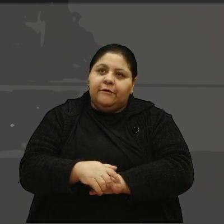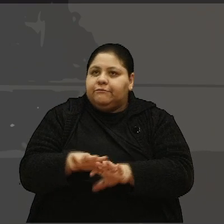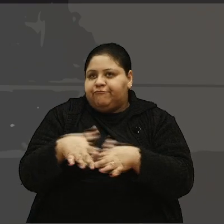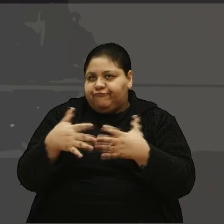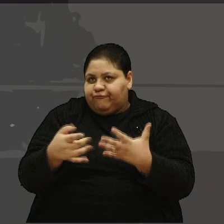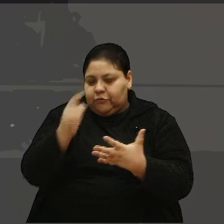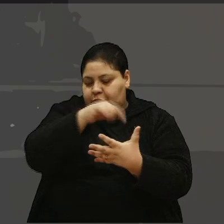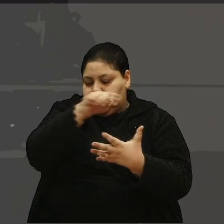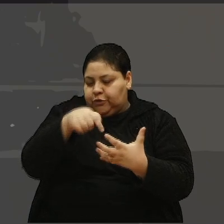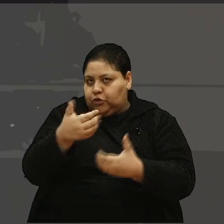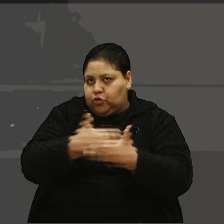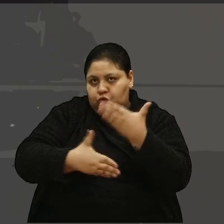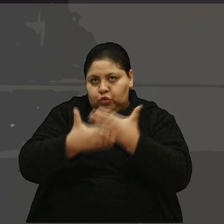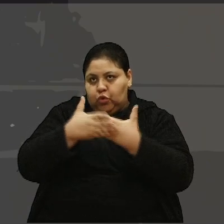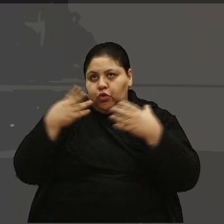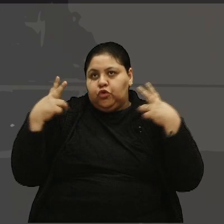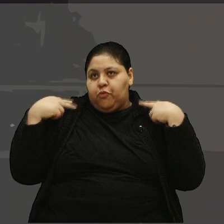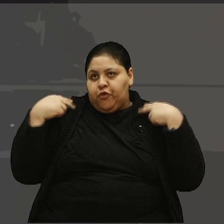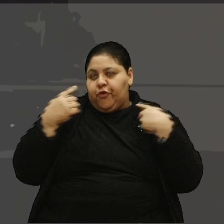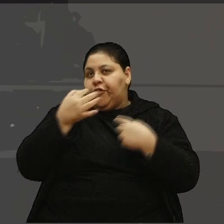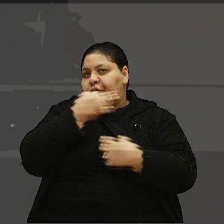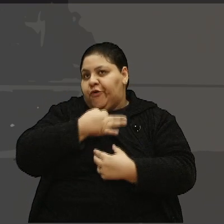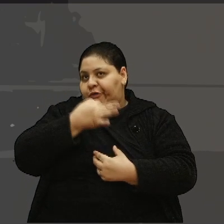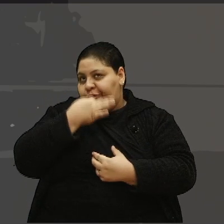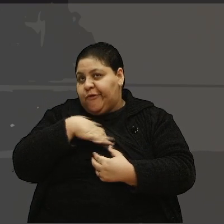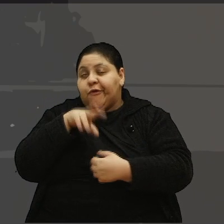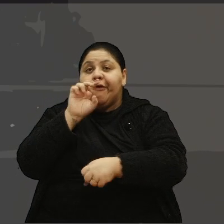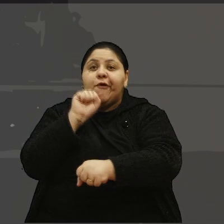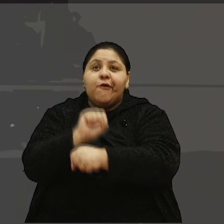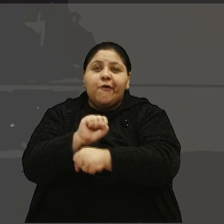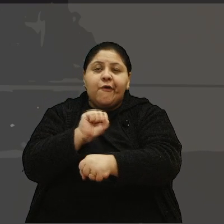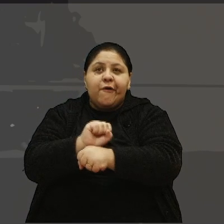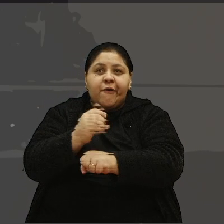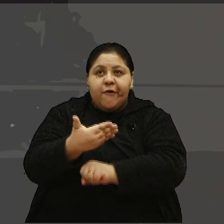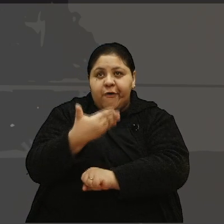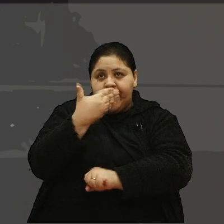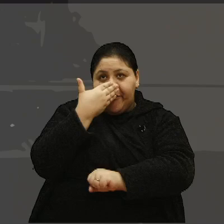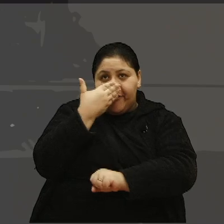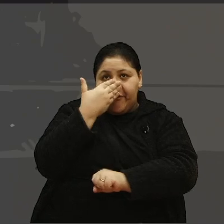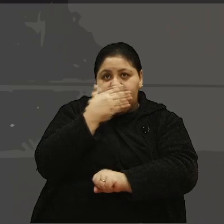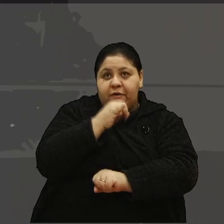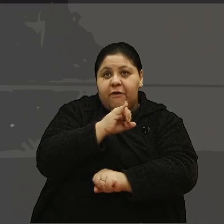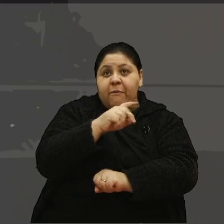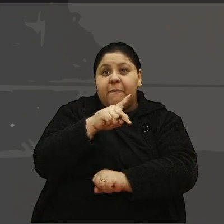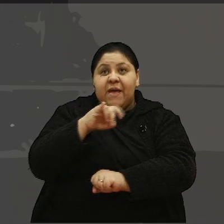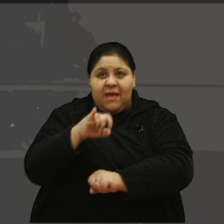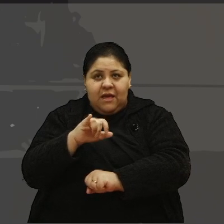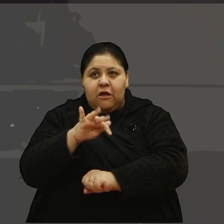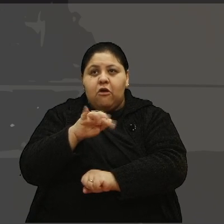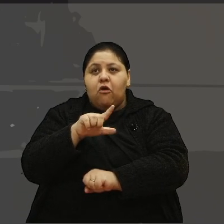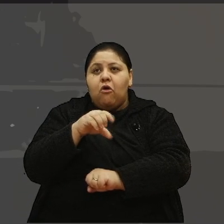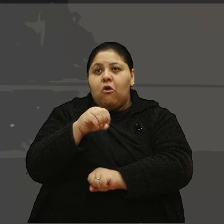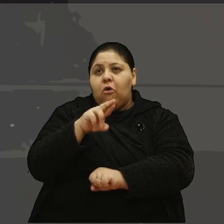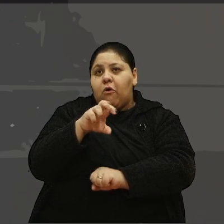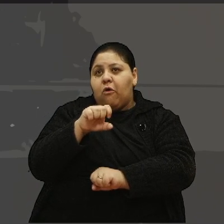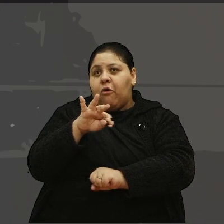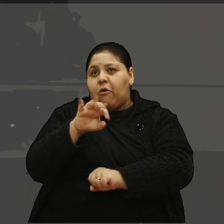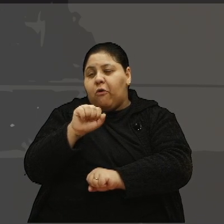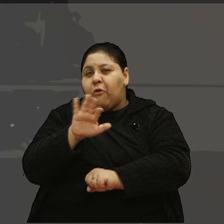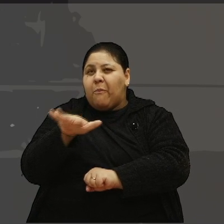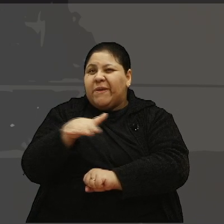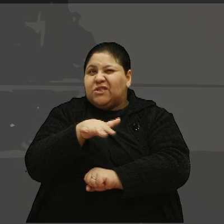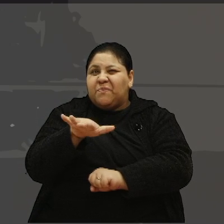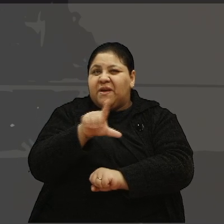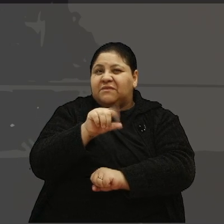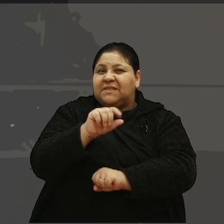enfim, todos os condutores de Caxias do Sul ficam parados ali em frente à EPI do Floresta cerca de 10, 15